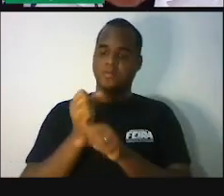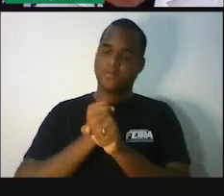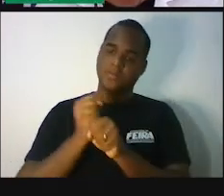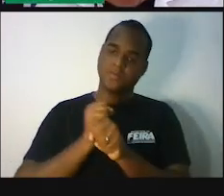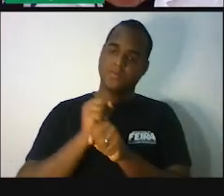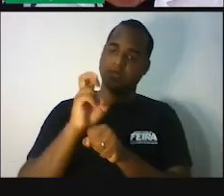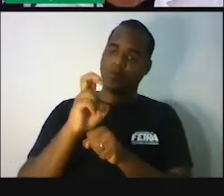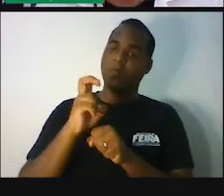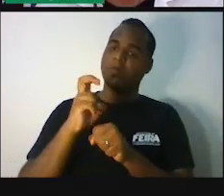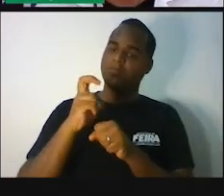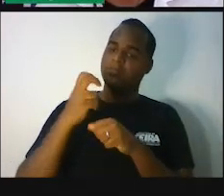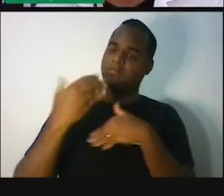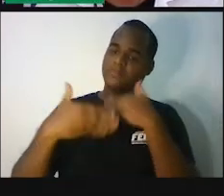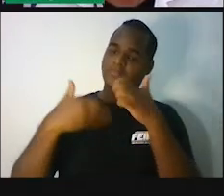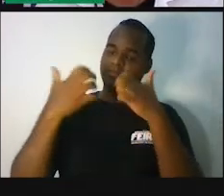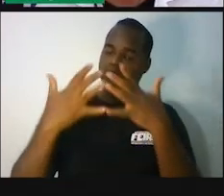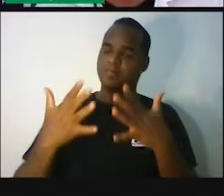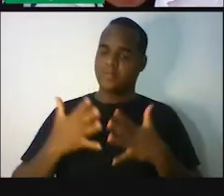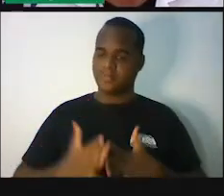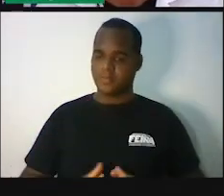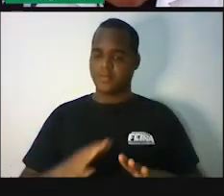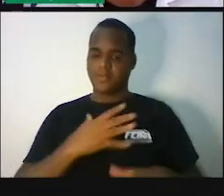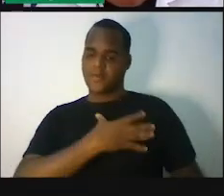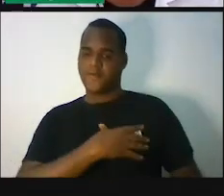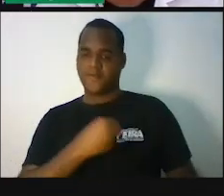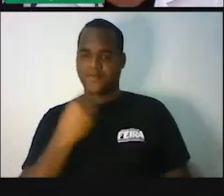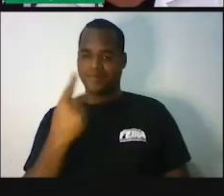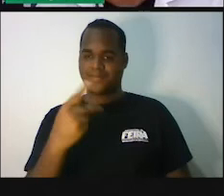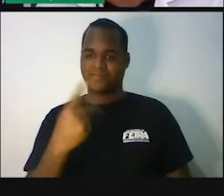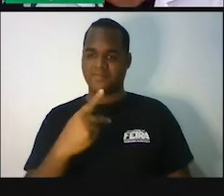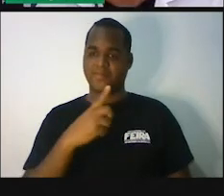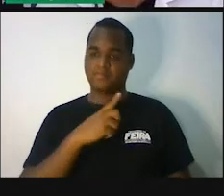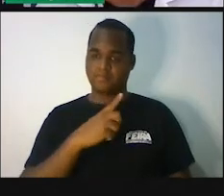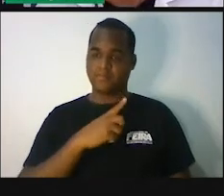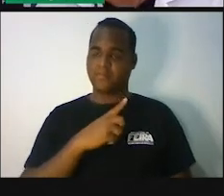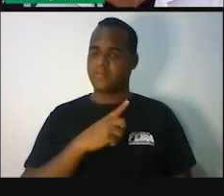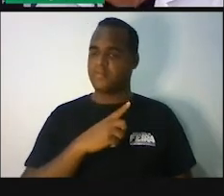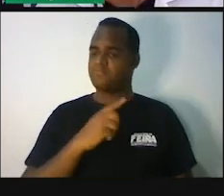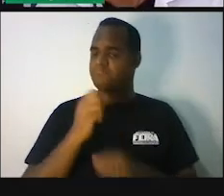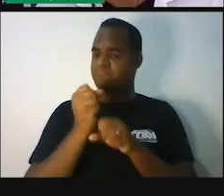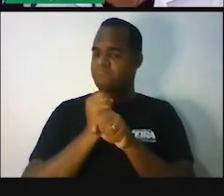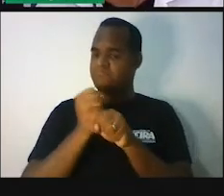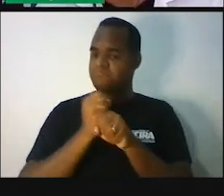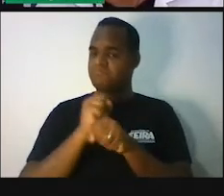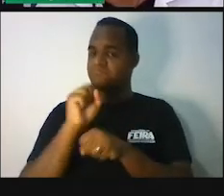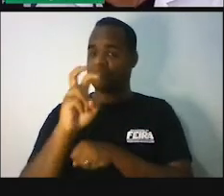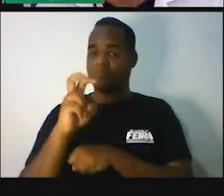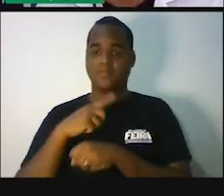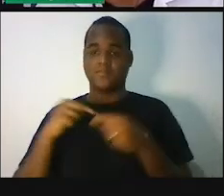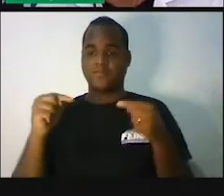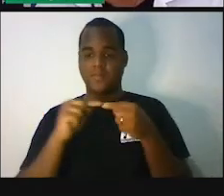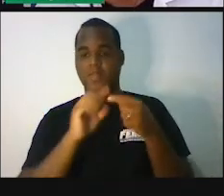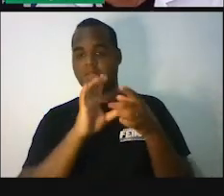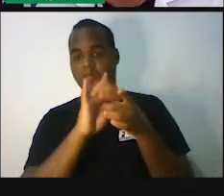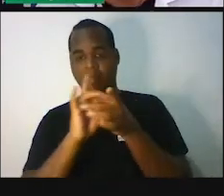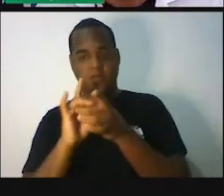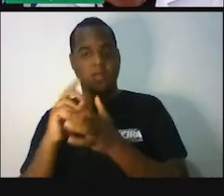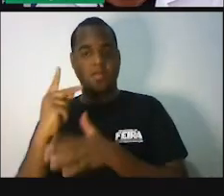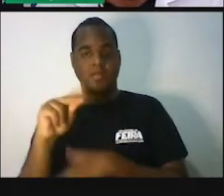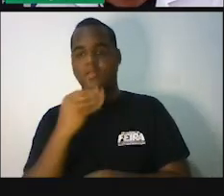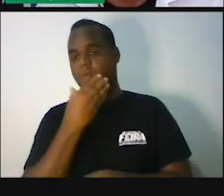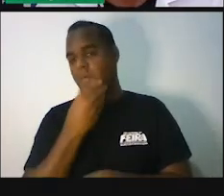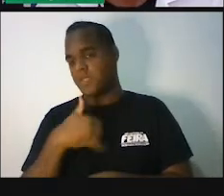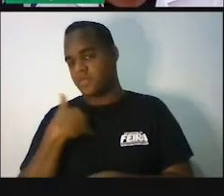5 anos após nascer o seu filho, né? Veja que esses 5 anos não é em relação à idade de